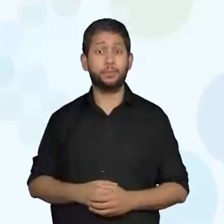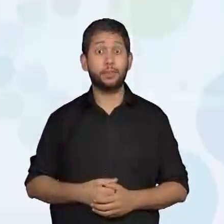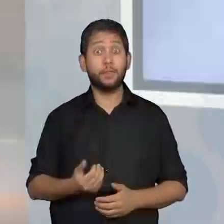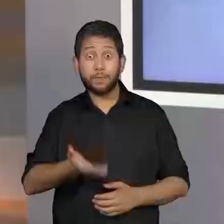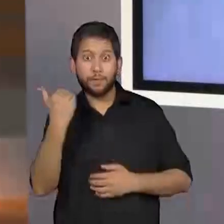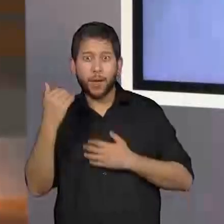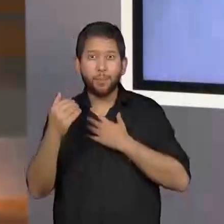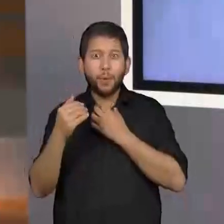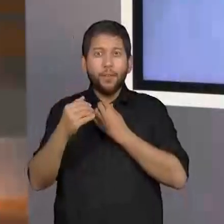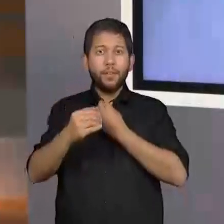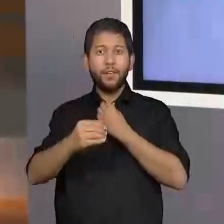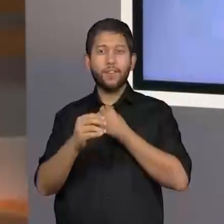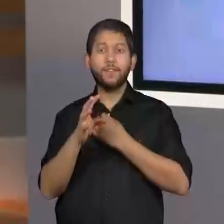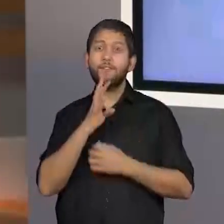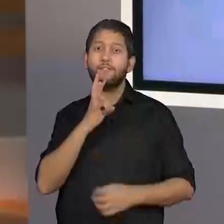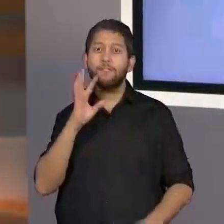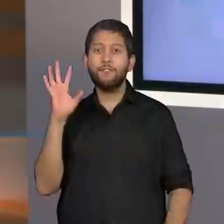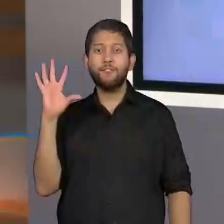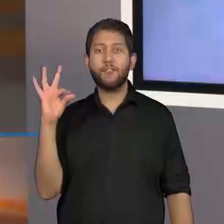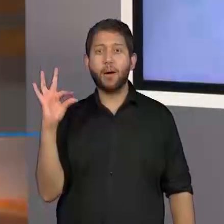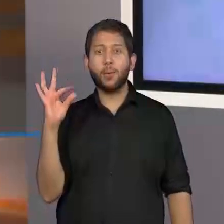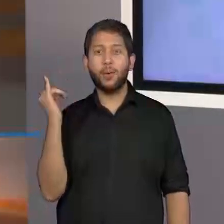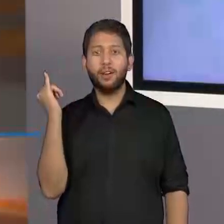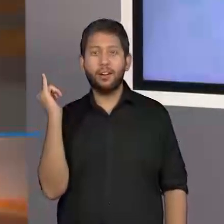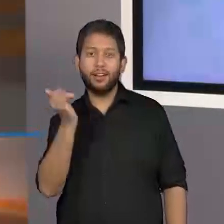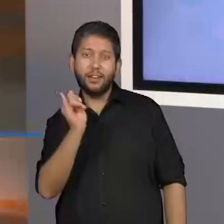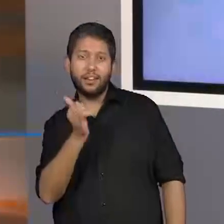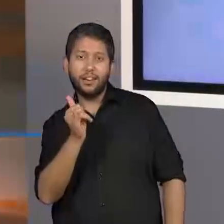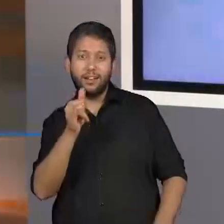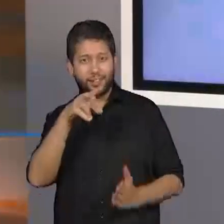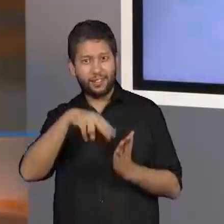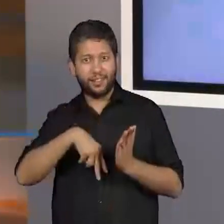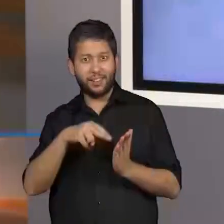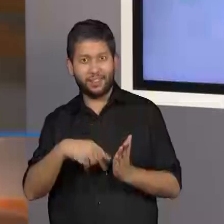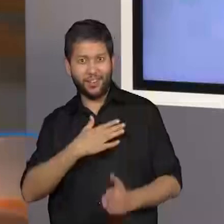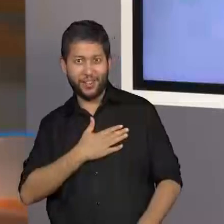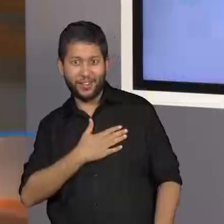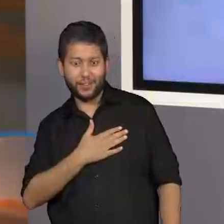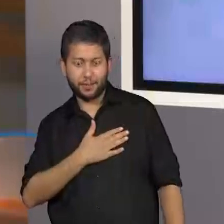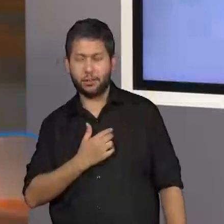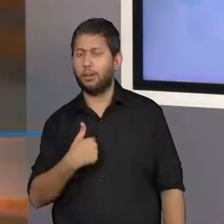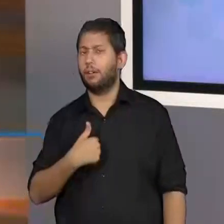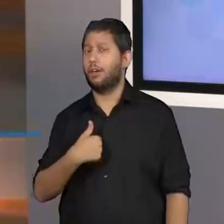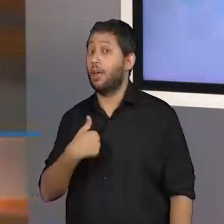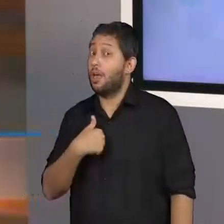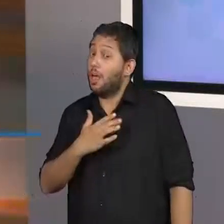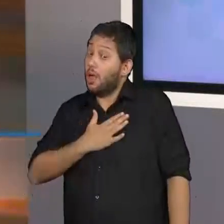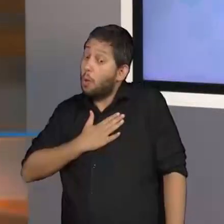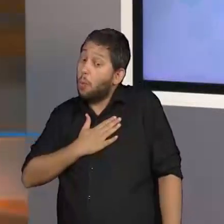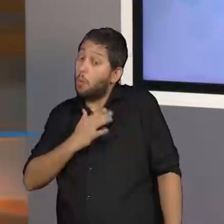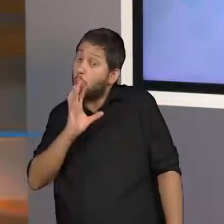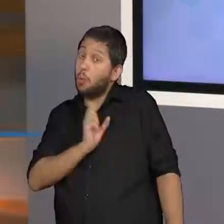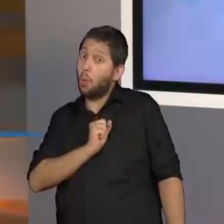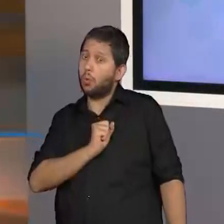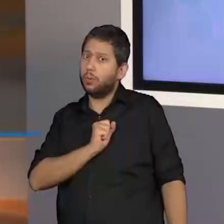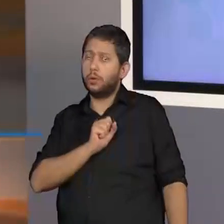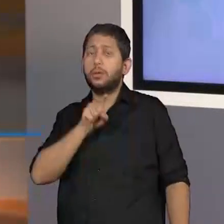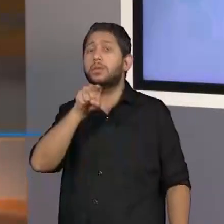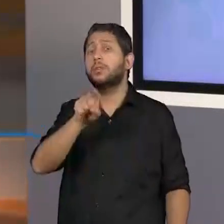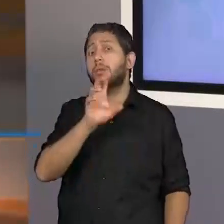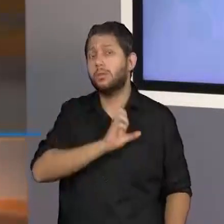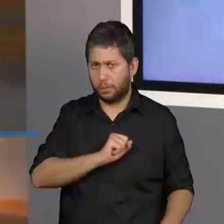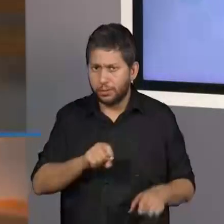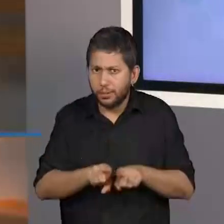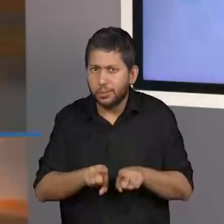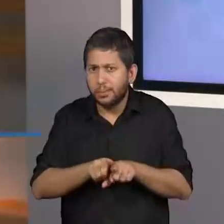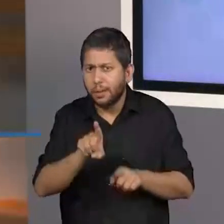fábula? Eu particularmente gosto muito de fábulas. E você? Qual é a sua fábula preferida?